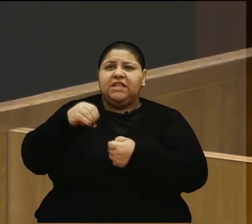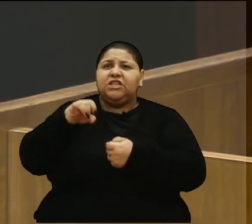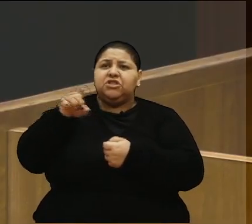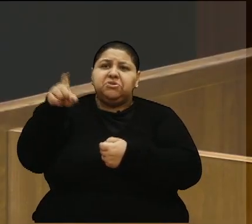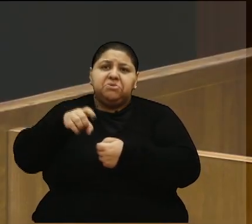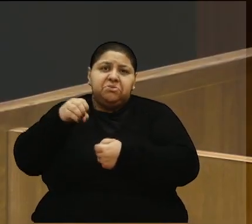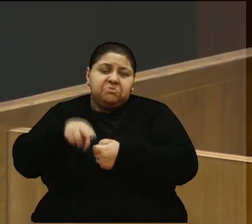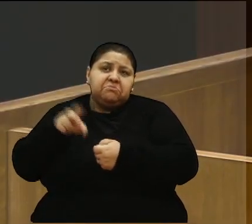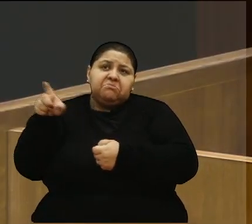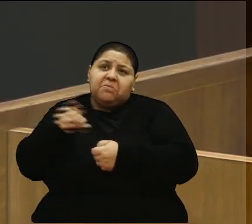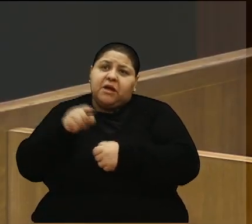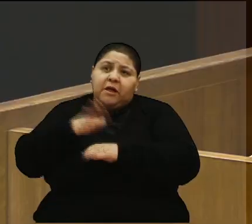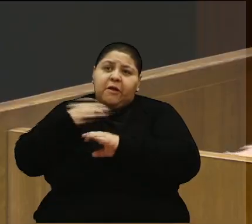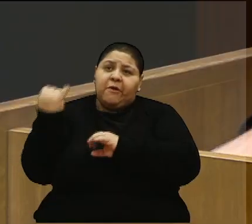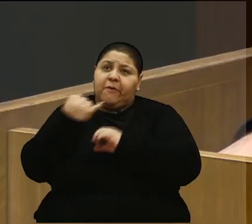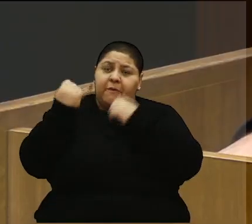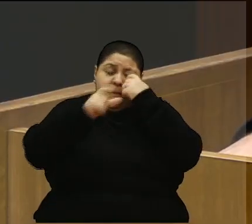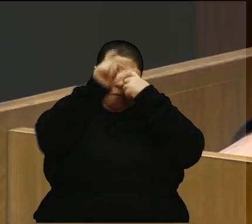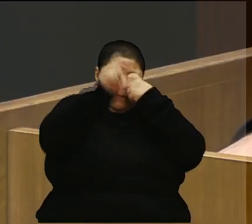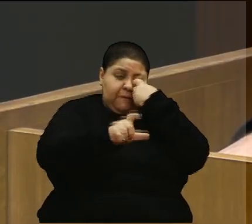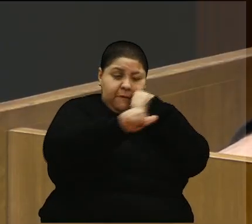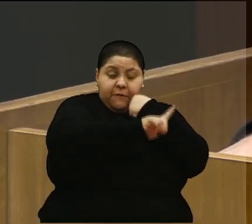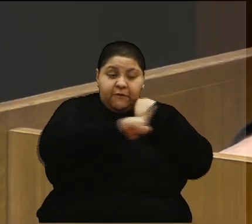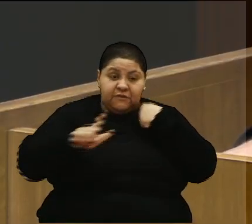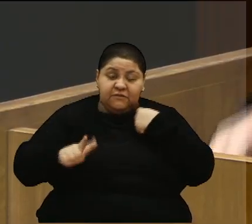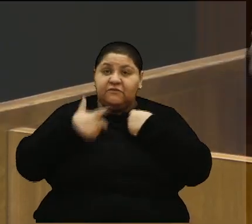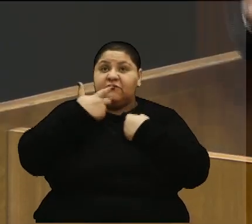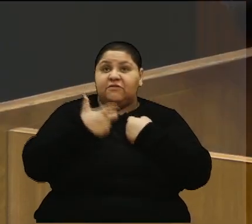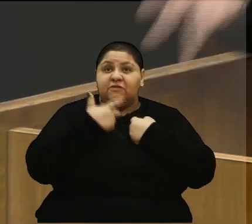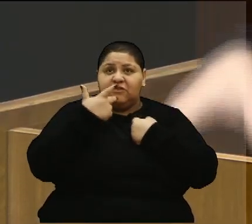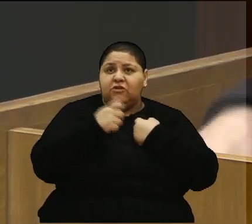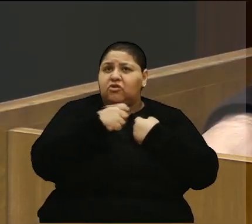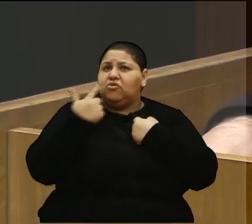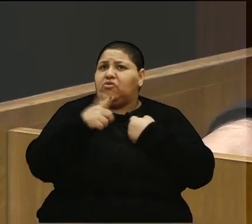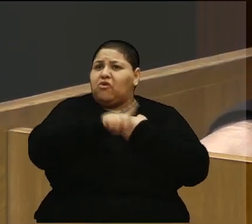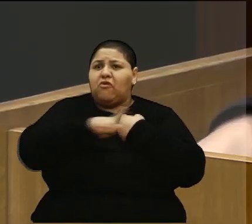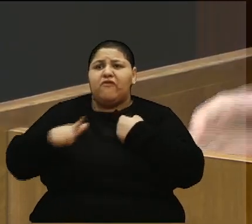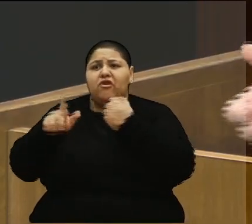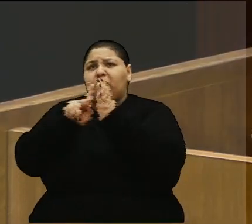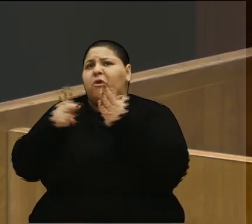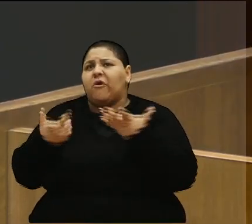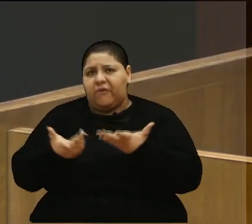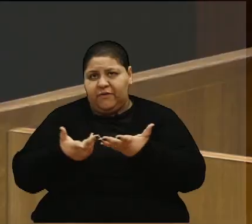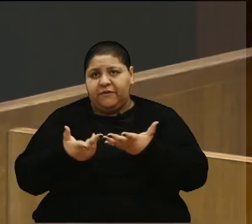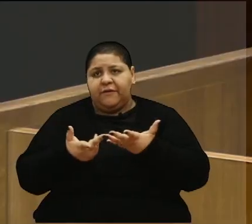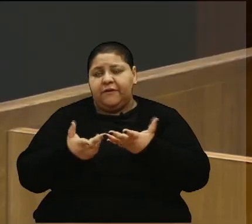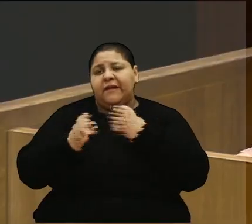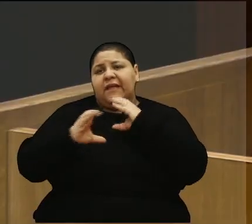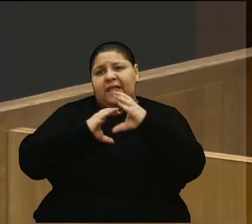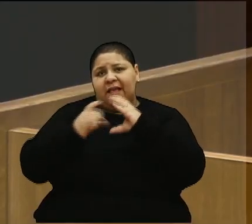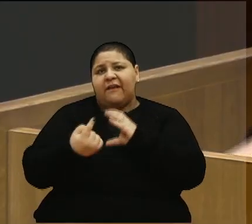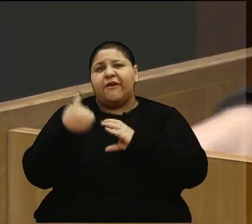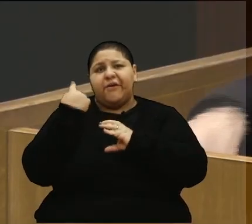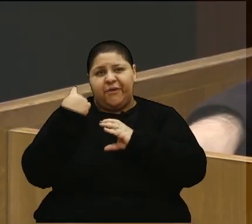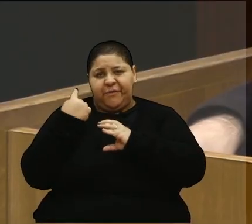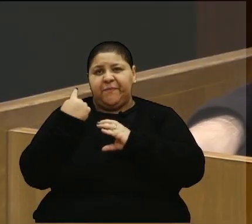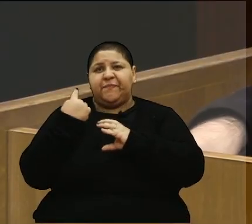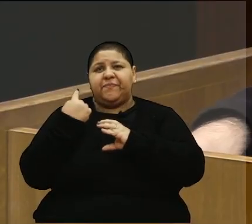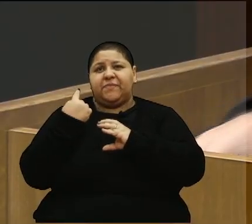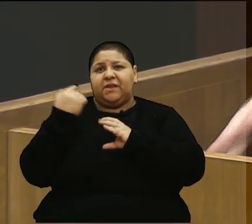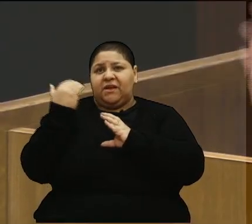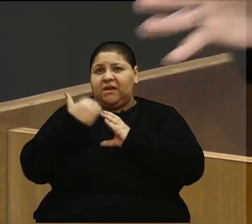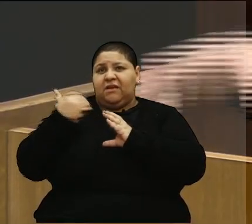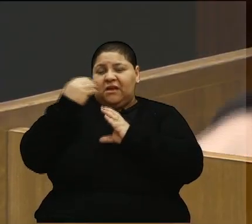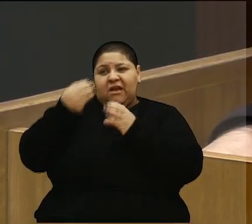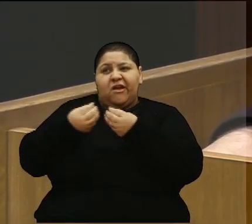mais importante o que a pessoa do governo havia dito sobre ele do que o próprio governo dele, né? Então, a imprensa lá, a Suprema Corte deu a causa lá